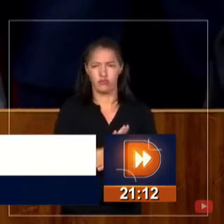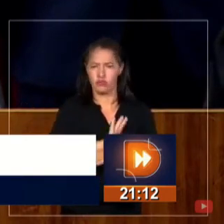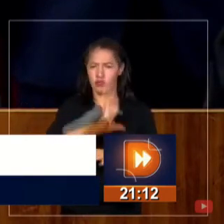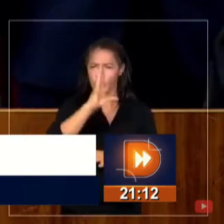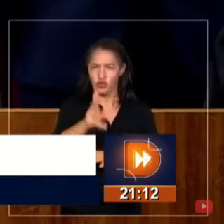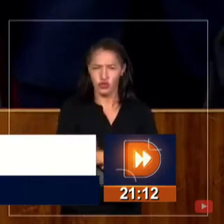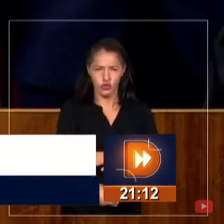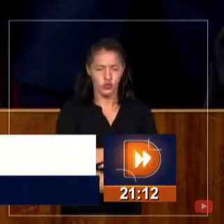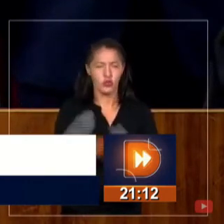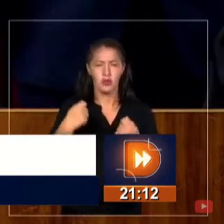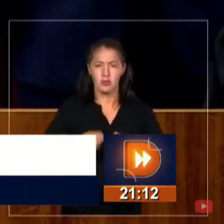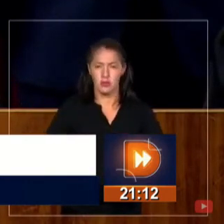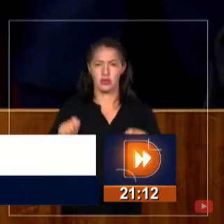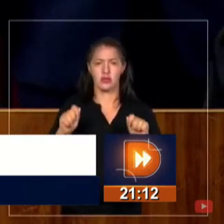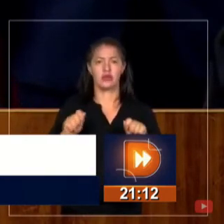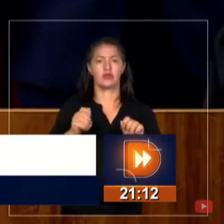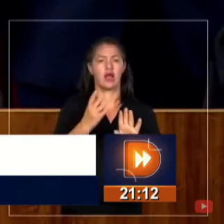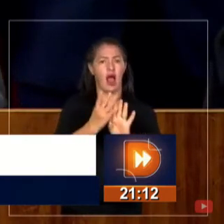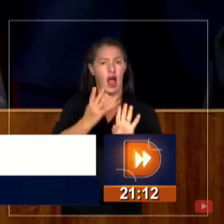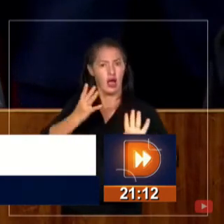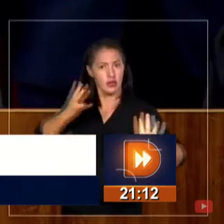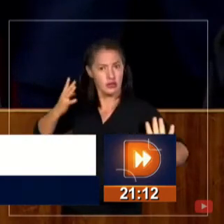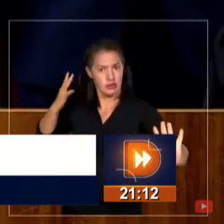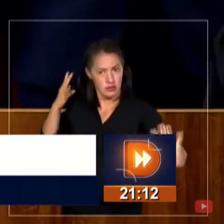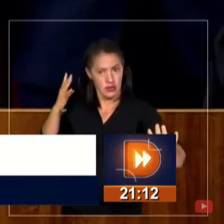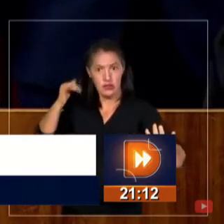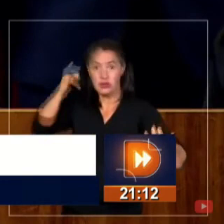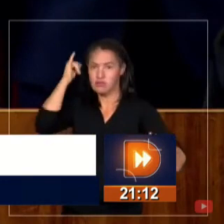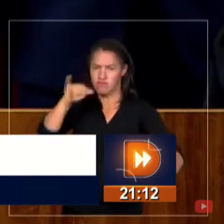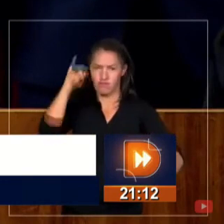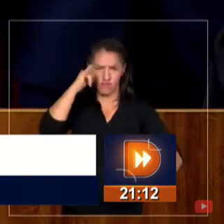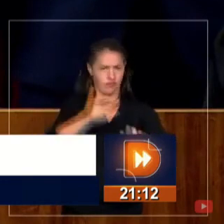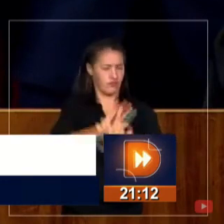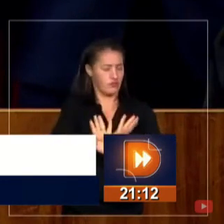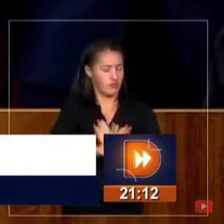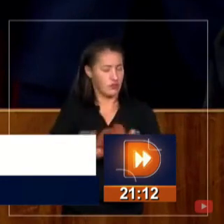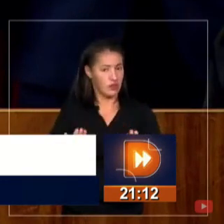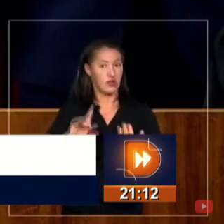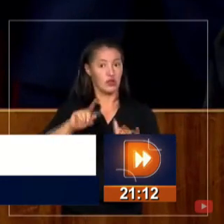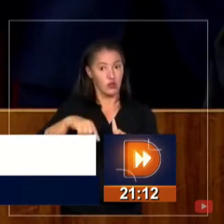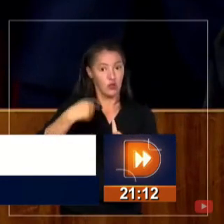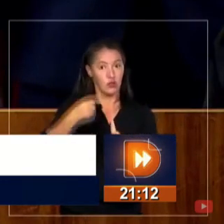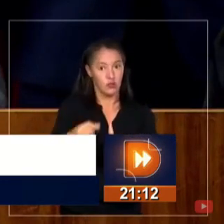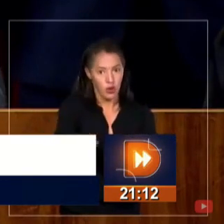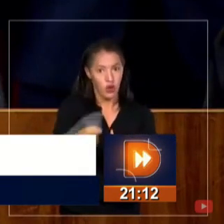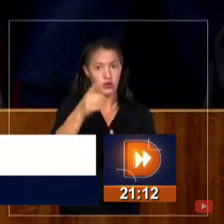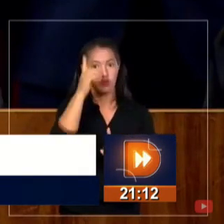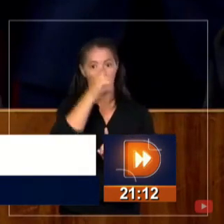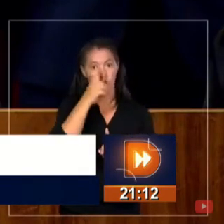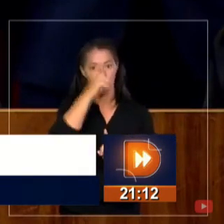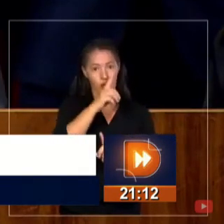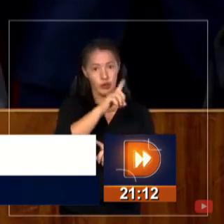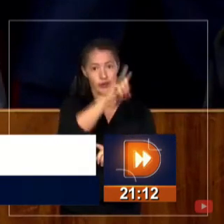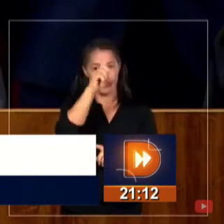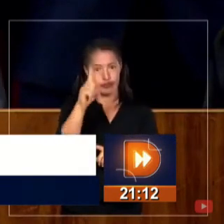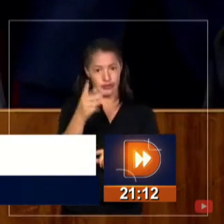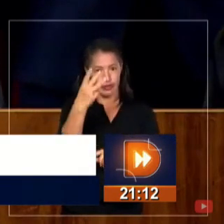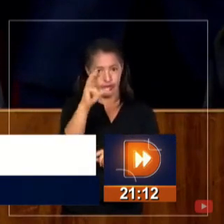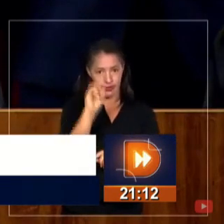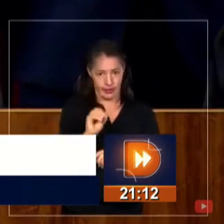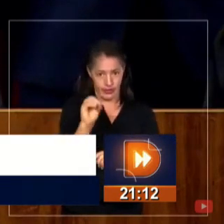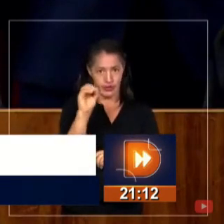as filas que ocorreram em algumas sessões eleitorais não voltem a ocorrer é no próximo domingo é dia 30